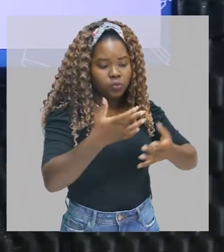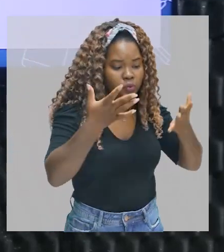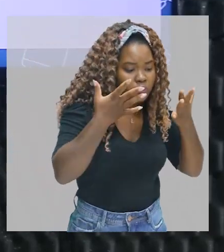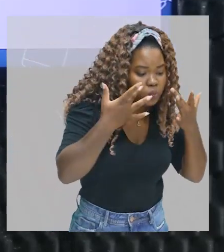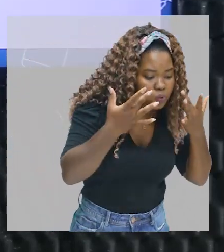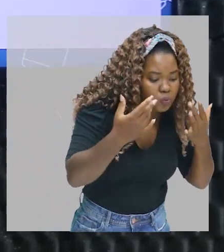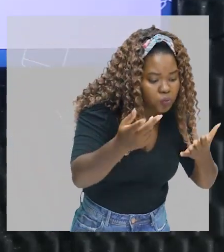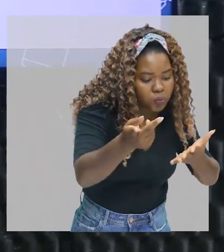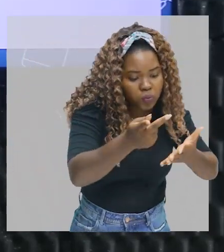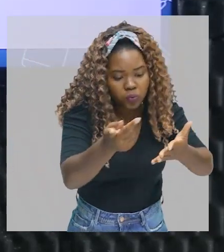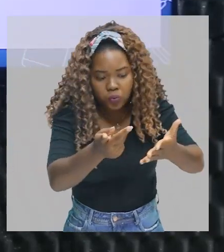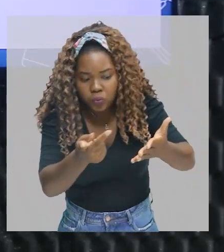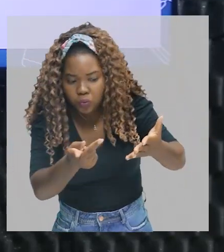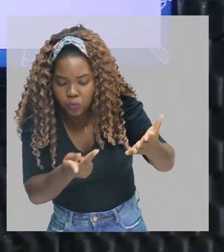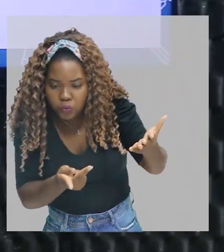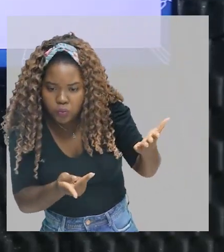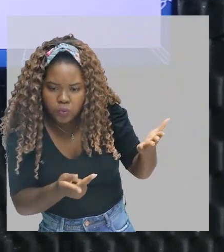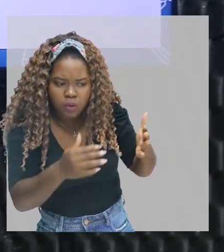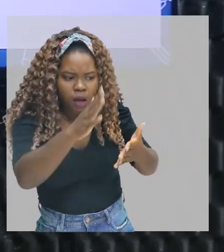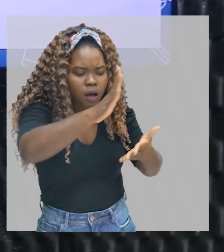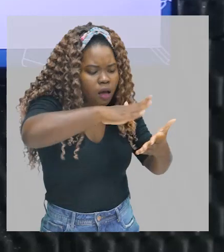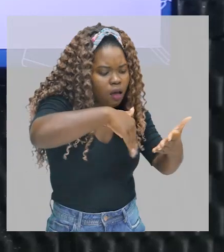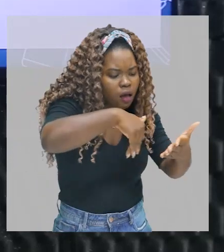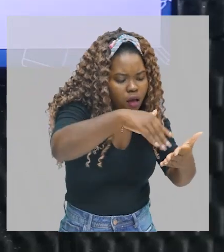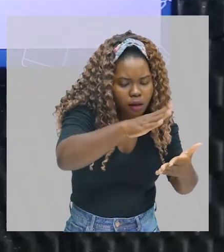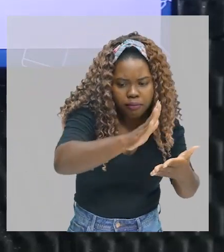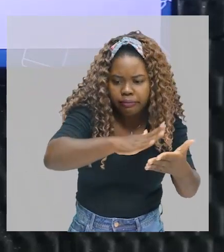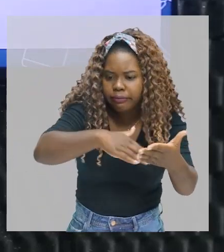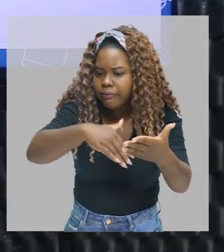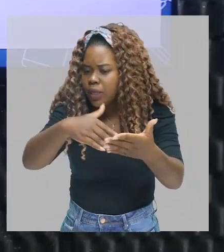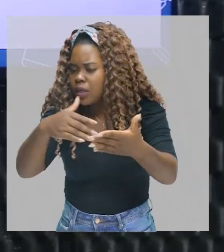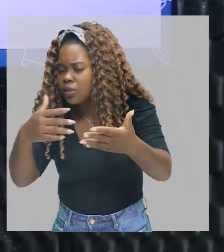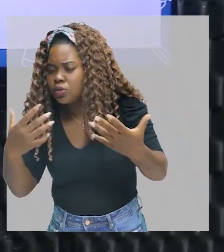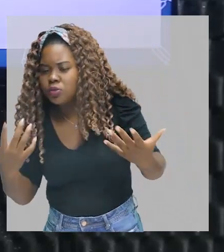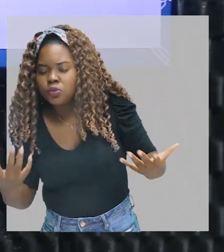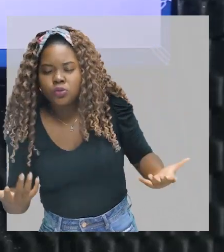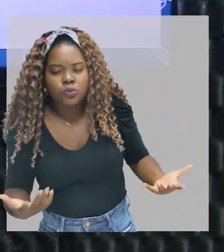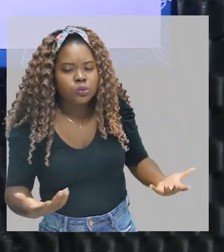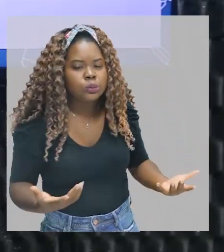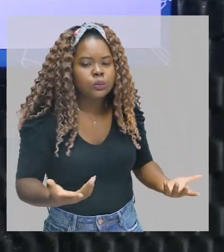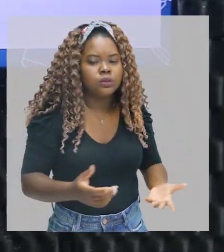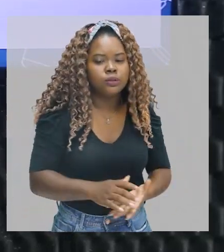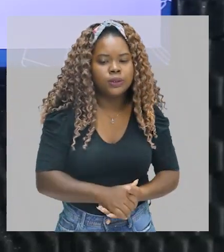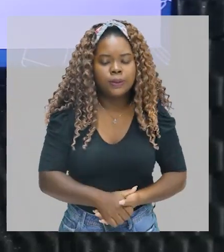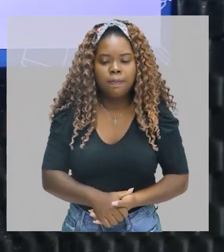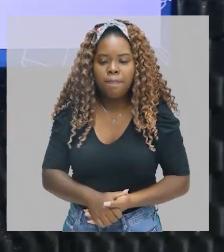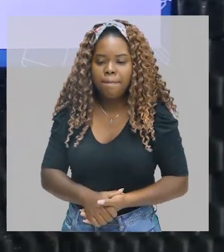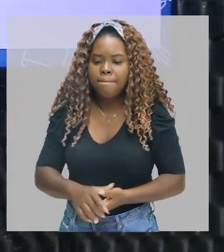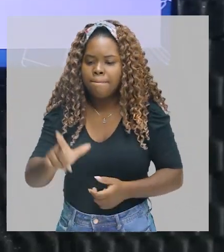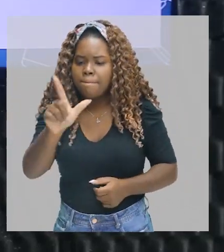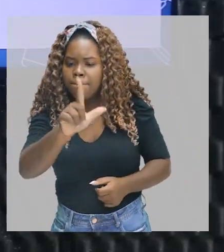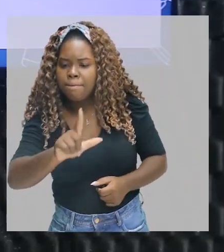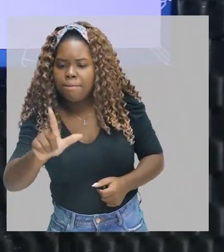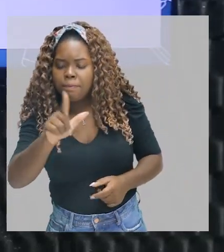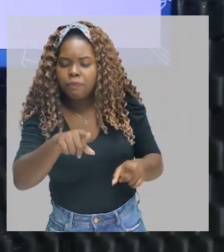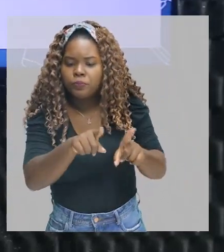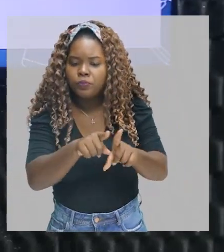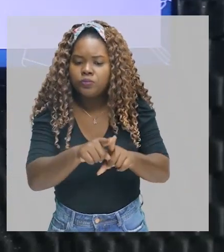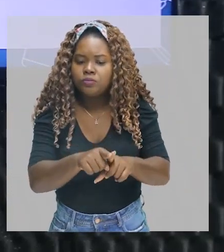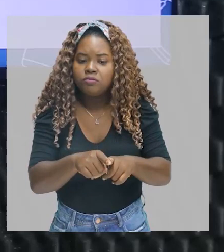estou produzindo na pintura, na arte com palavras, que é a literatura, nada mais